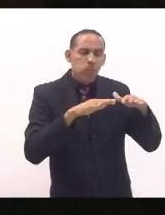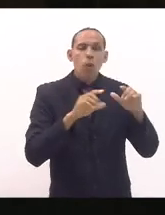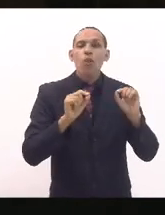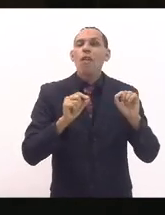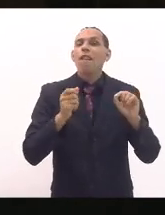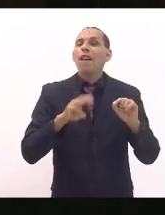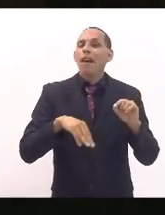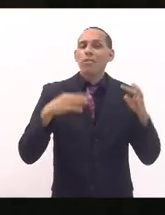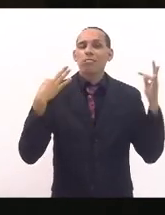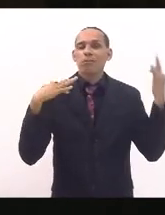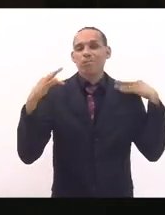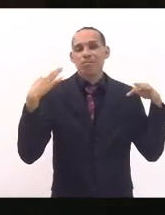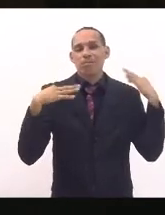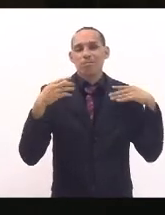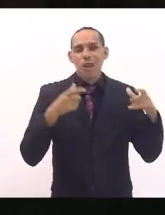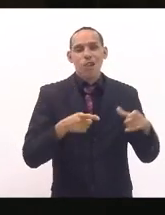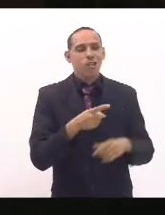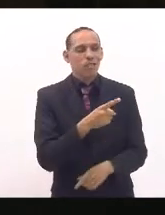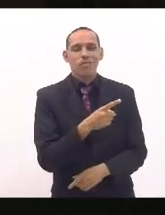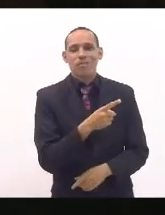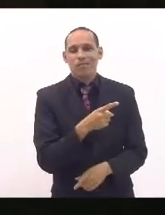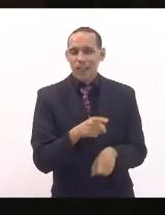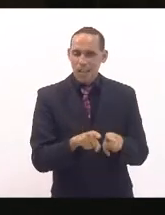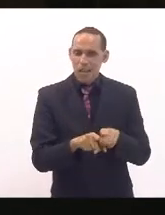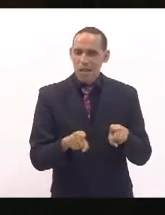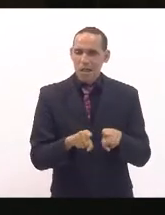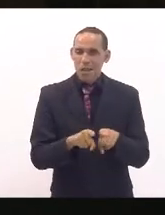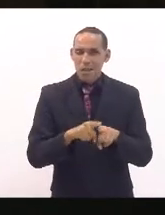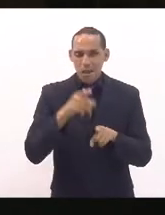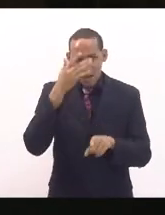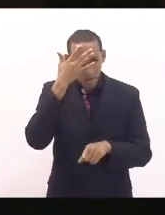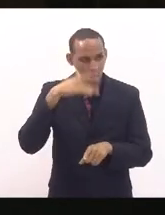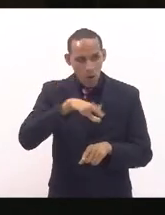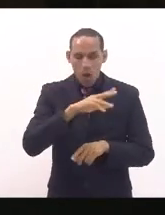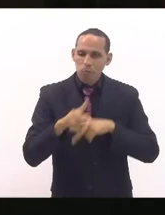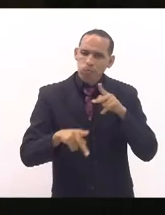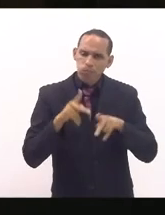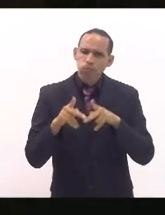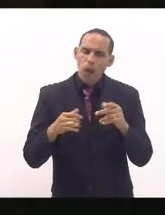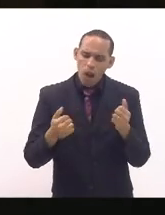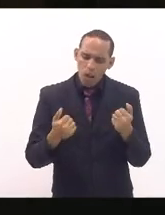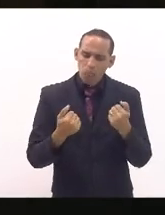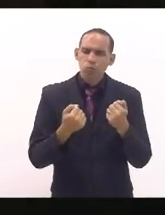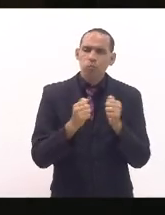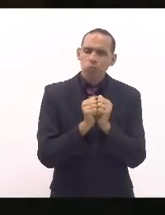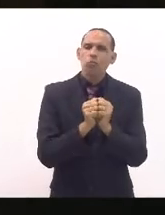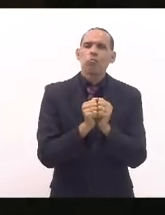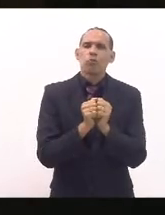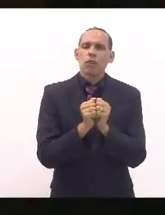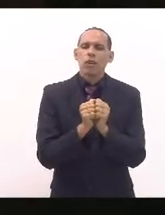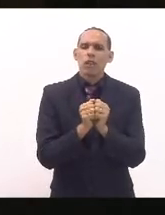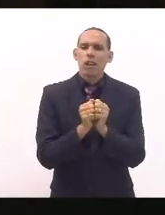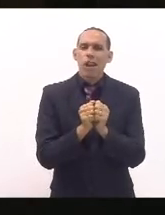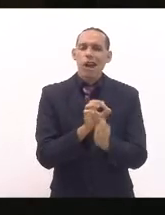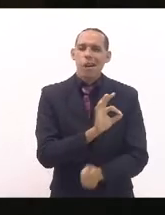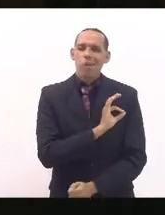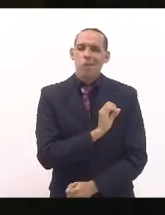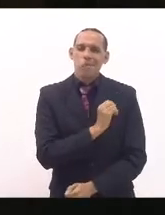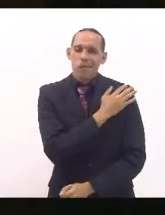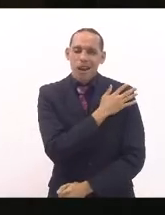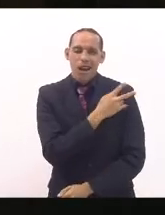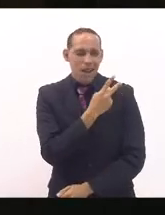turista, né, no local, assim como também a população, somando forças à Polícia